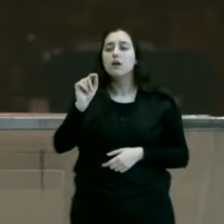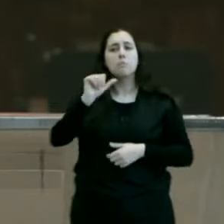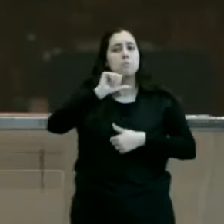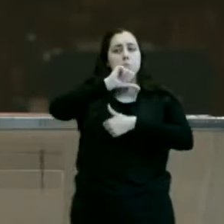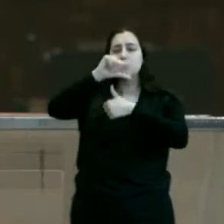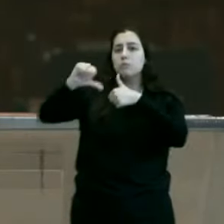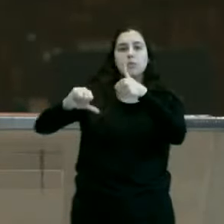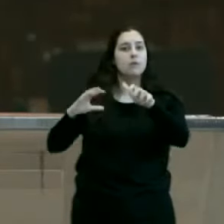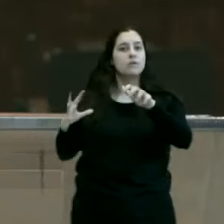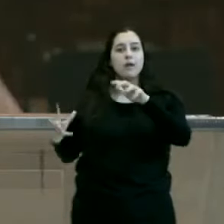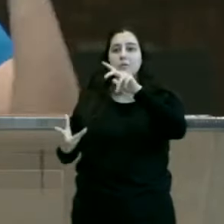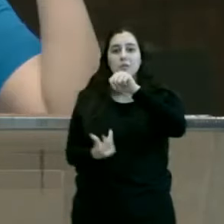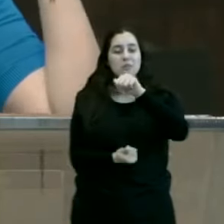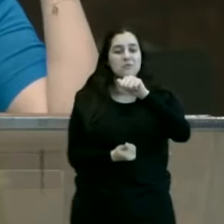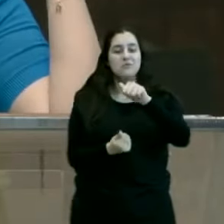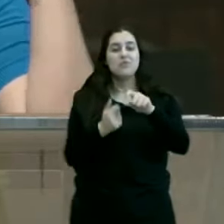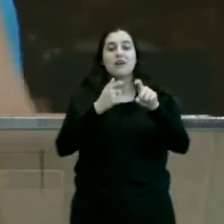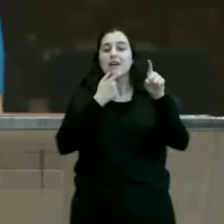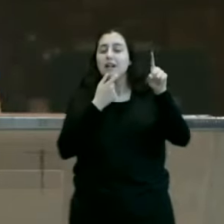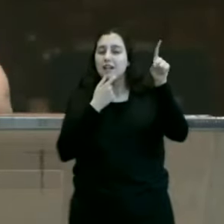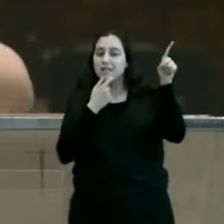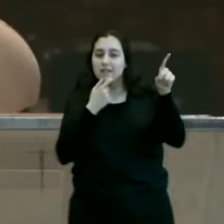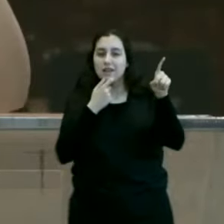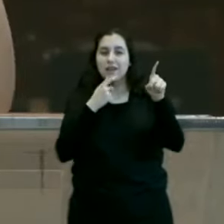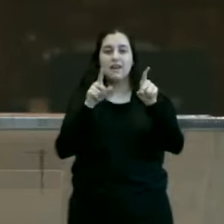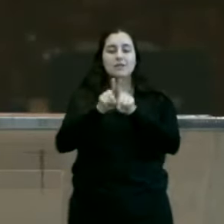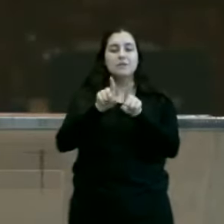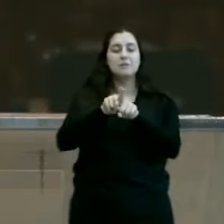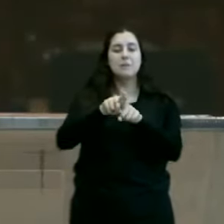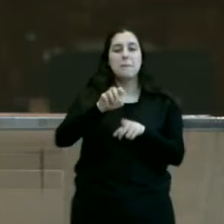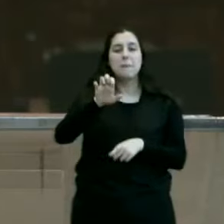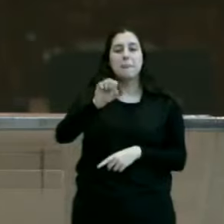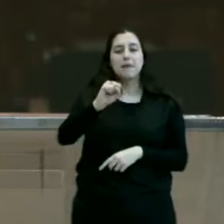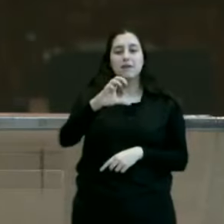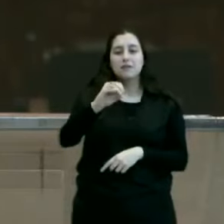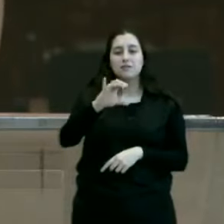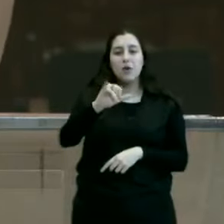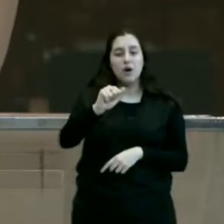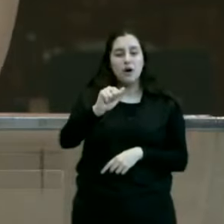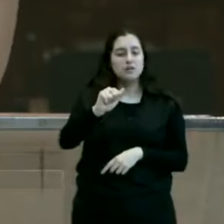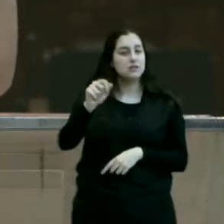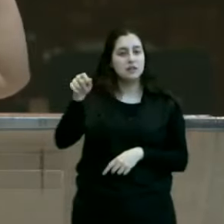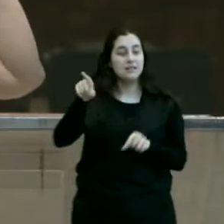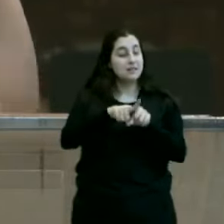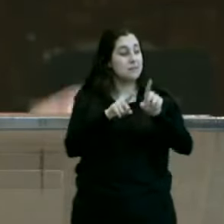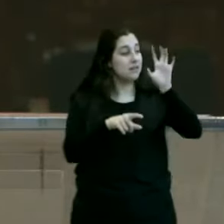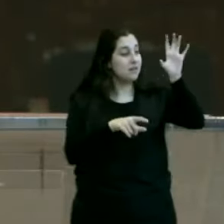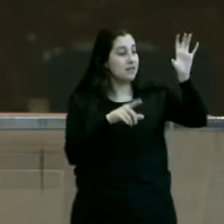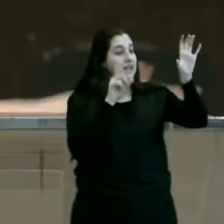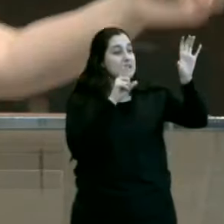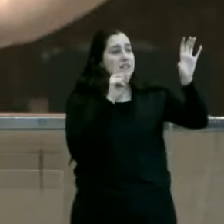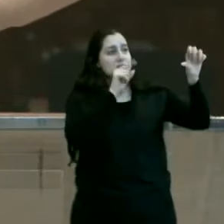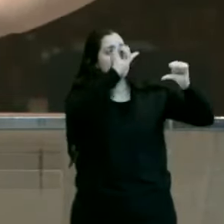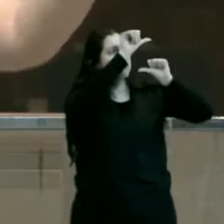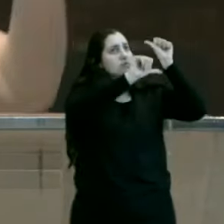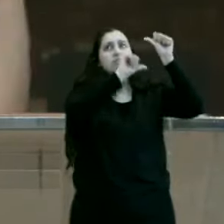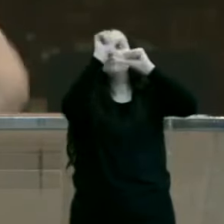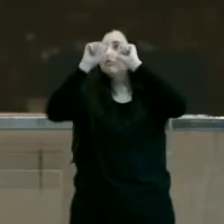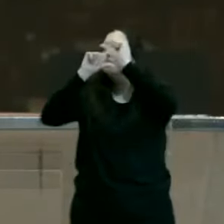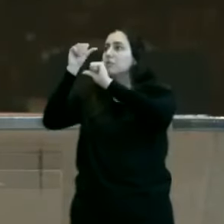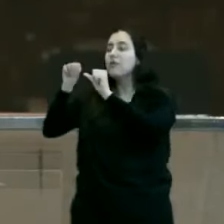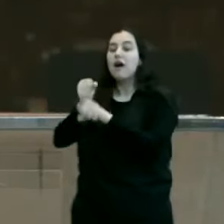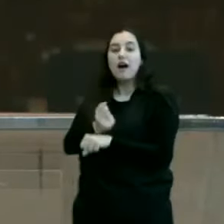ponta cabeça, a Inglaterra, a Escócia, eles colocaram os Estados Unidos de ponta cabeça, mas